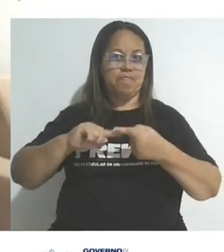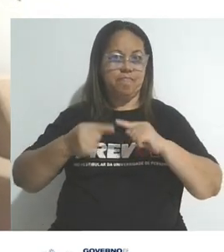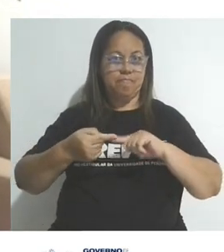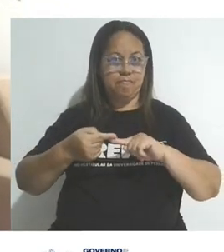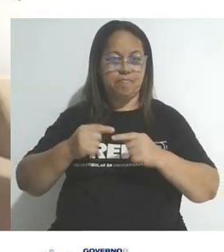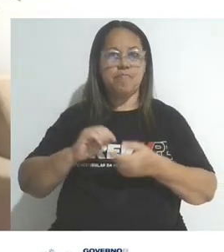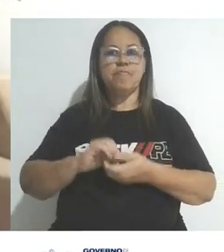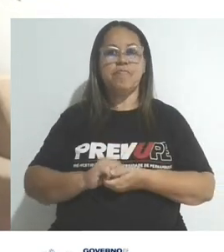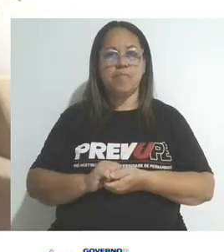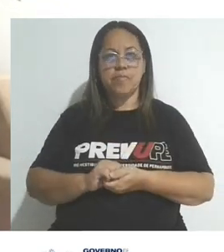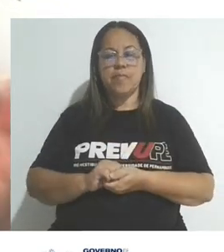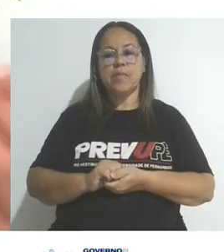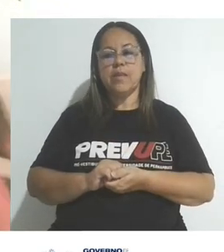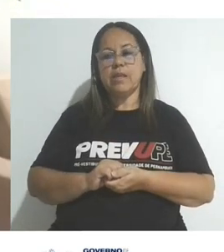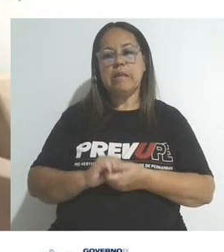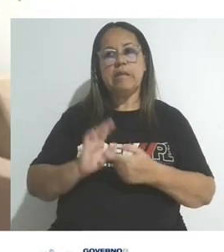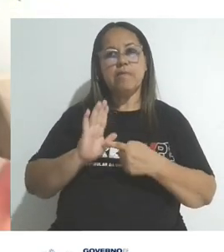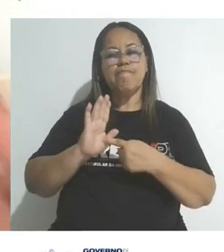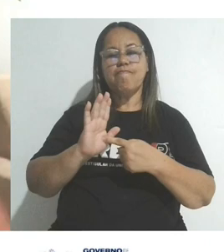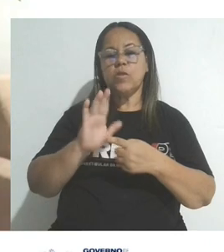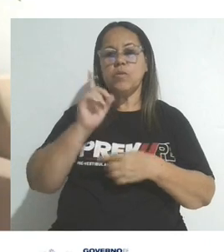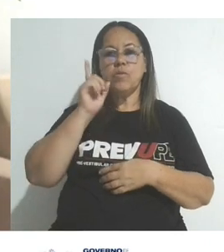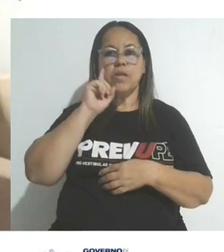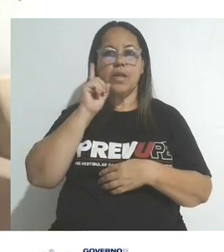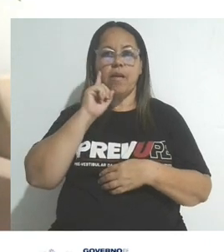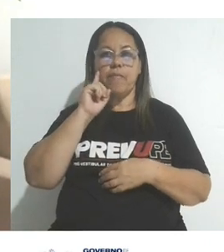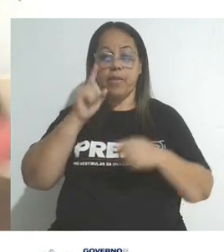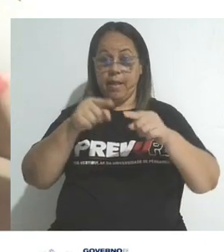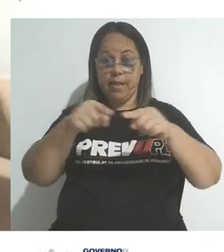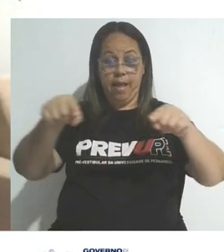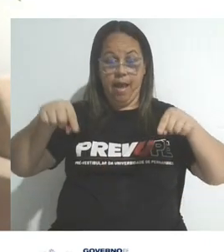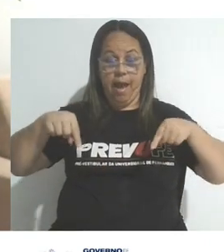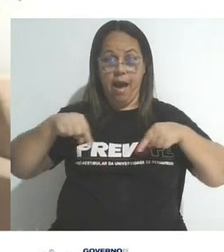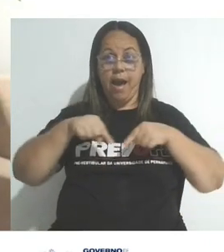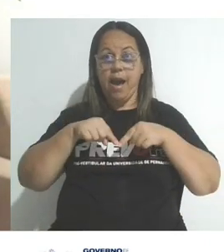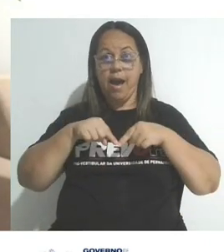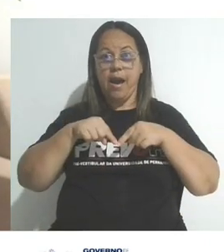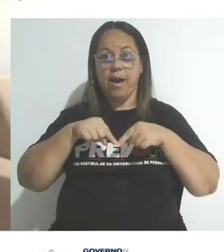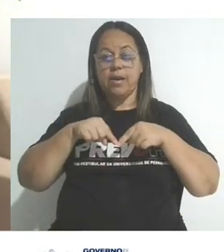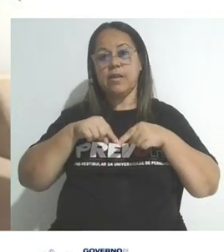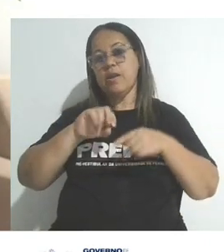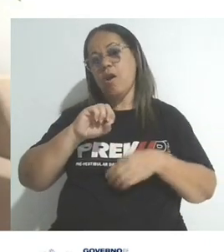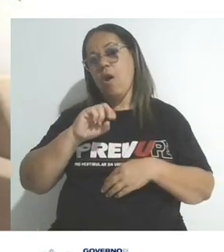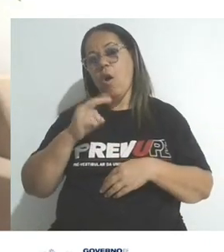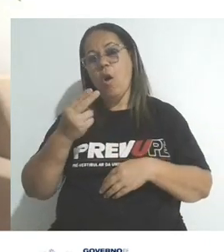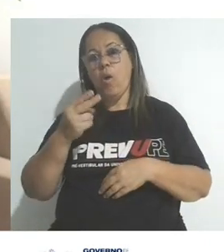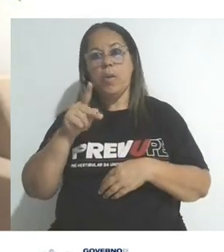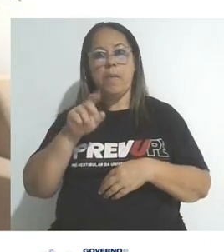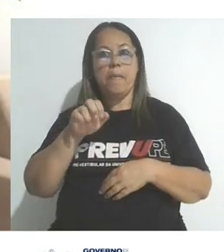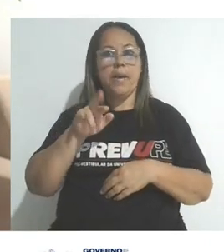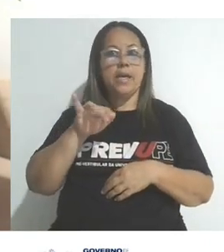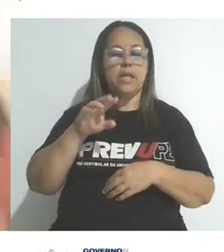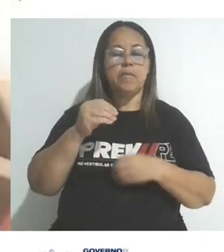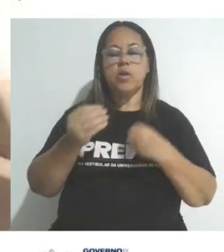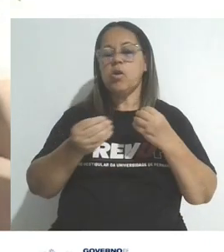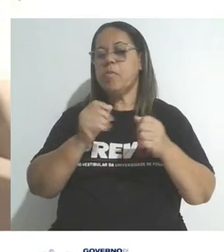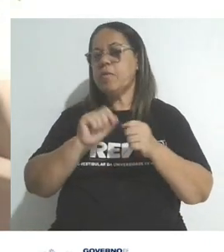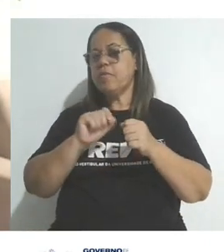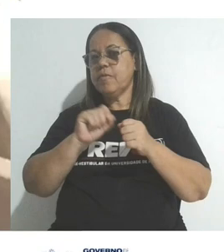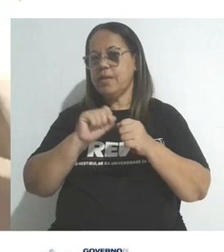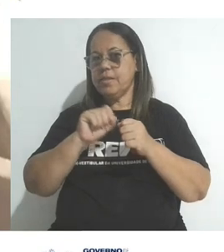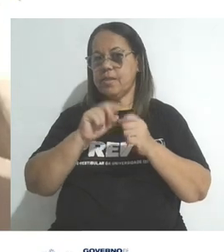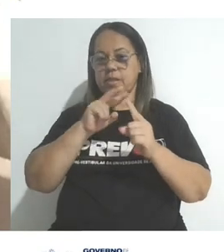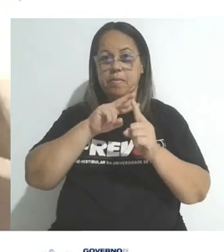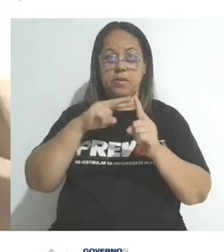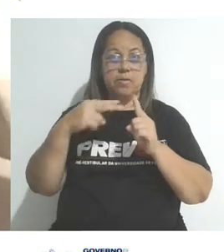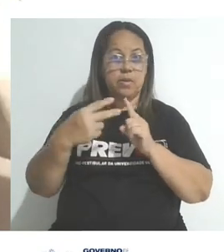né? Essa representação de área ou de perímetro e como é que a gente pode generalizar essa perspectiva desses